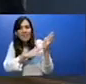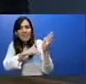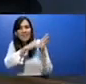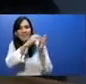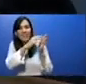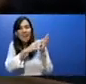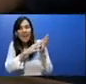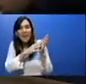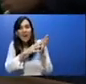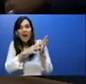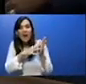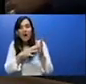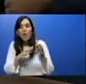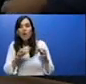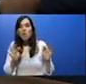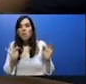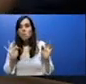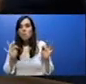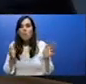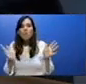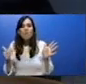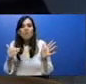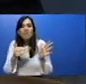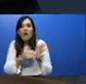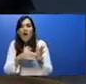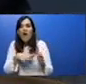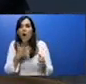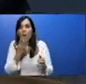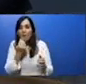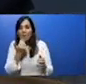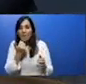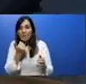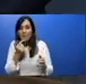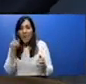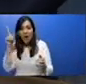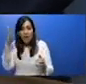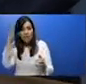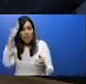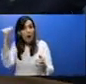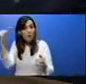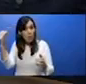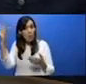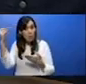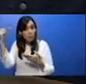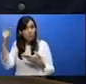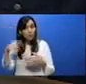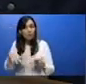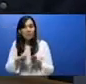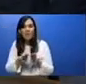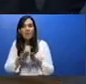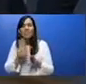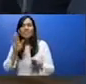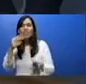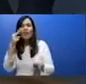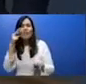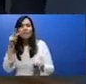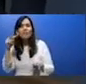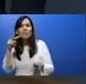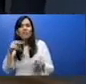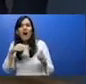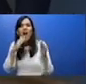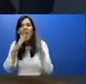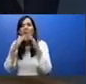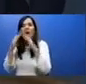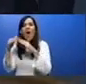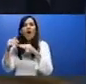Última Ceia, tá? Também é um quadro muito famoso, eu acho que alguns de vocês já devem ter visto essa imagem,